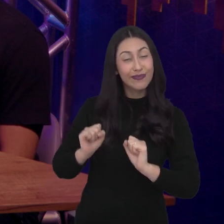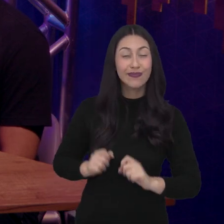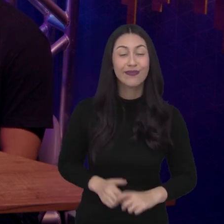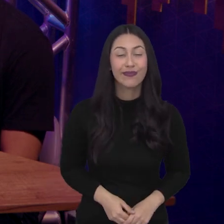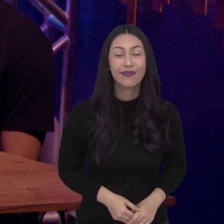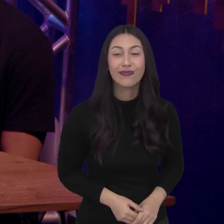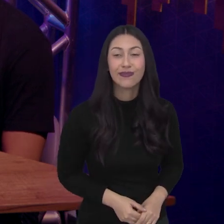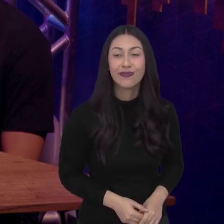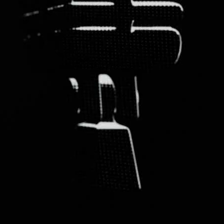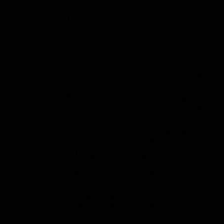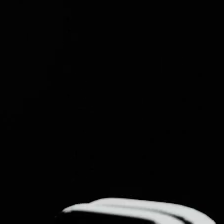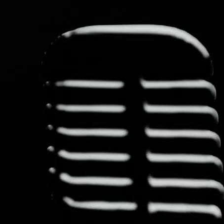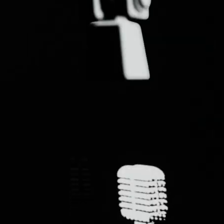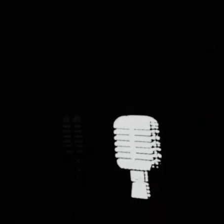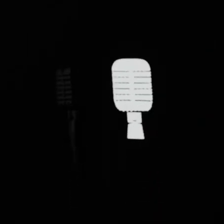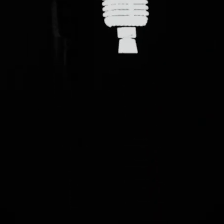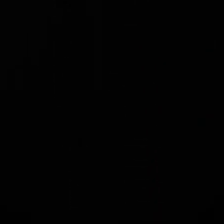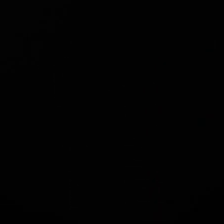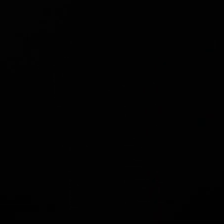ser? Pode ser.